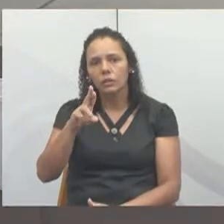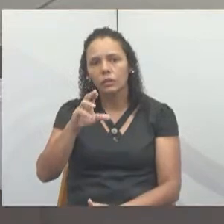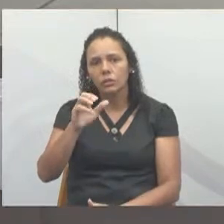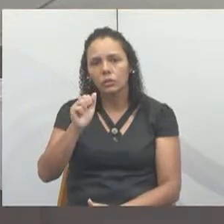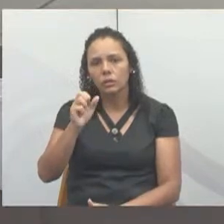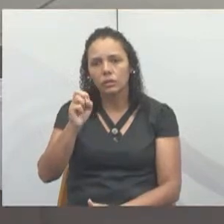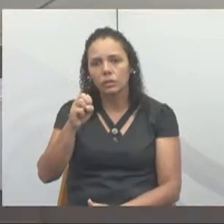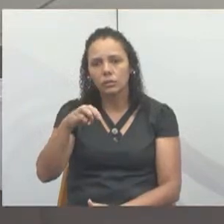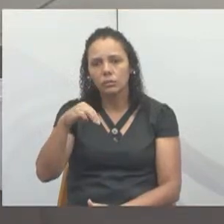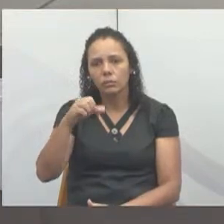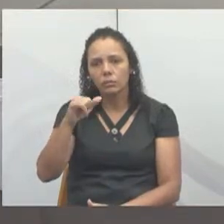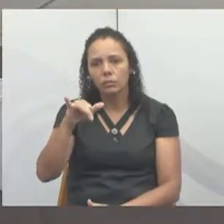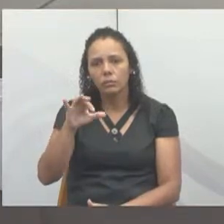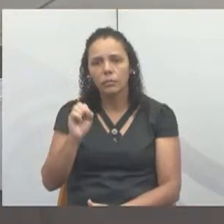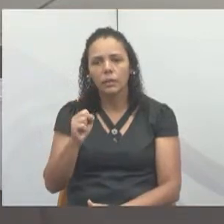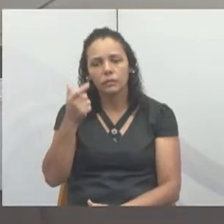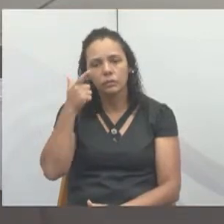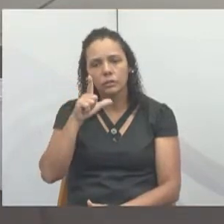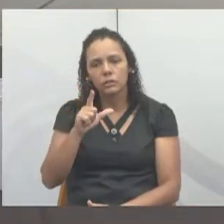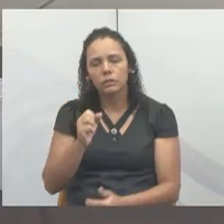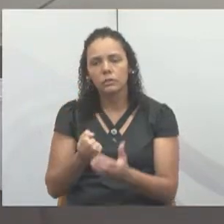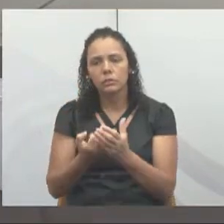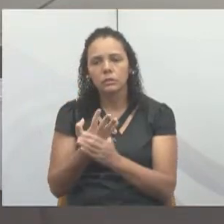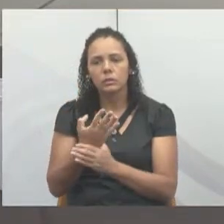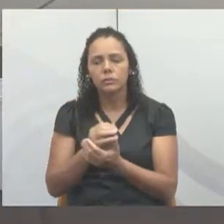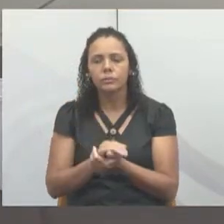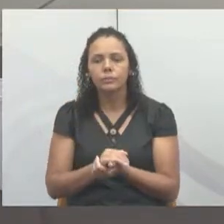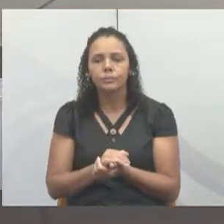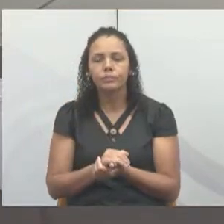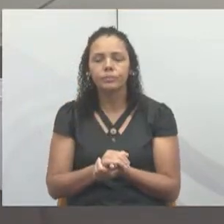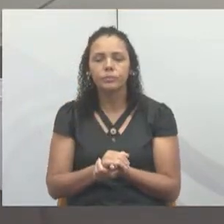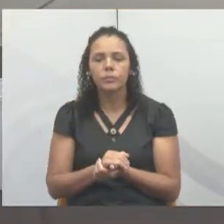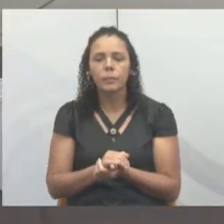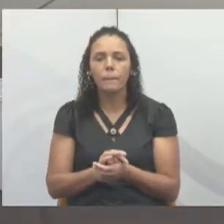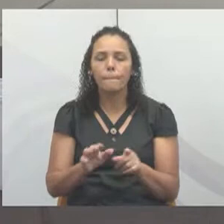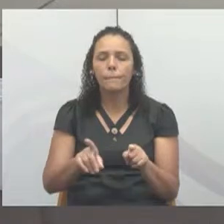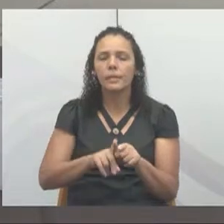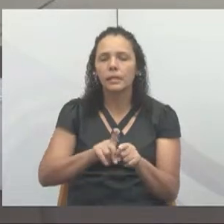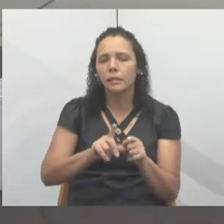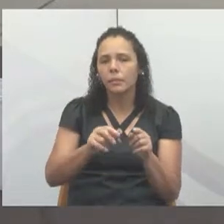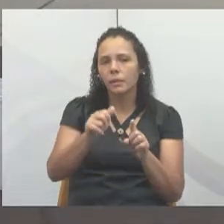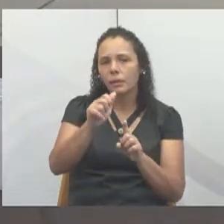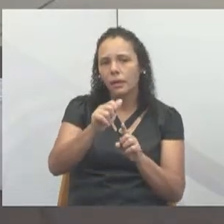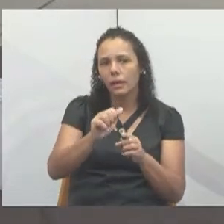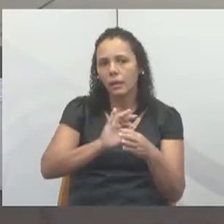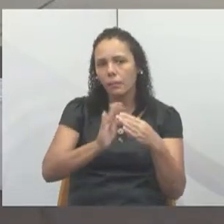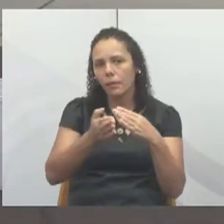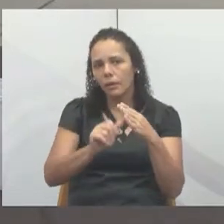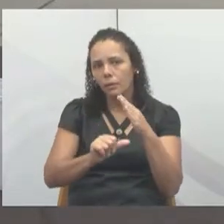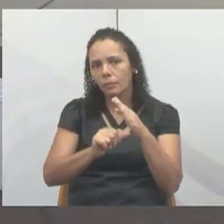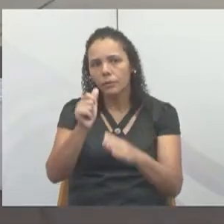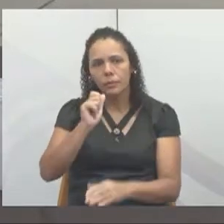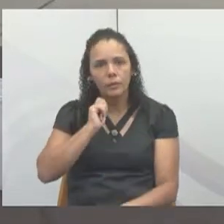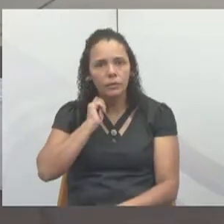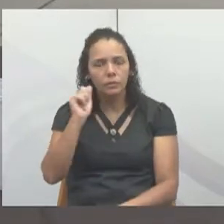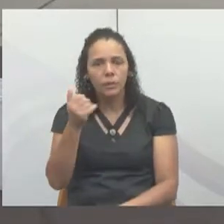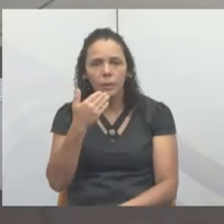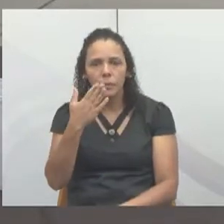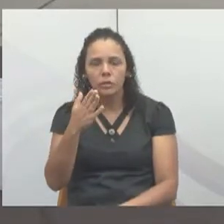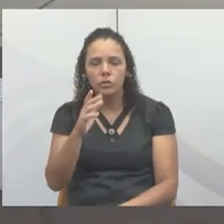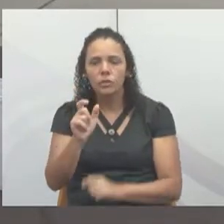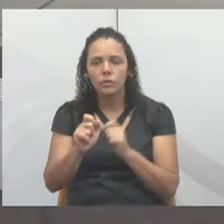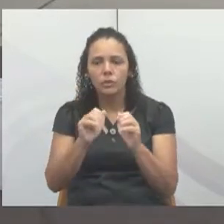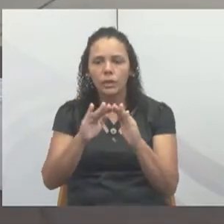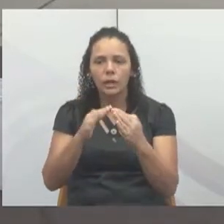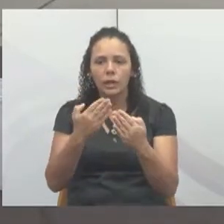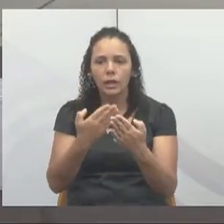audiência aqui. E outra coisa, 1º de maio, o que mais pediram lá quando a gente fez reunião lá, era aquela creche, já está aqui para